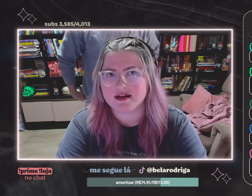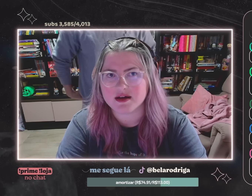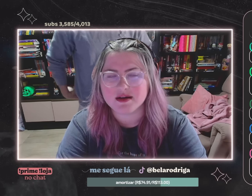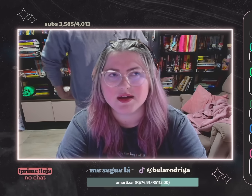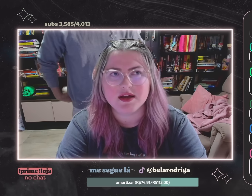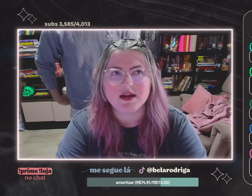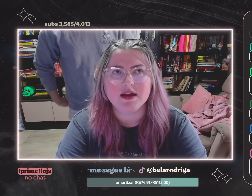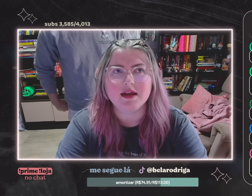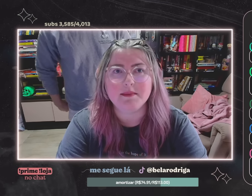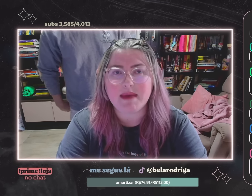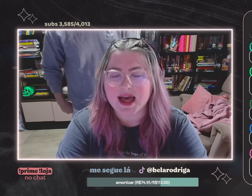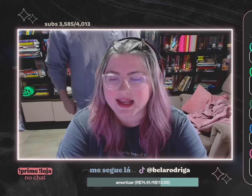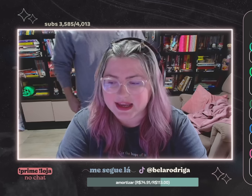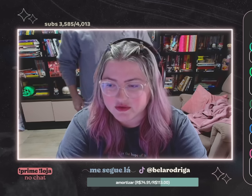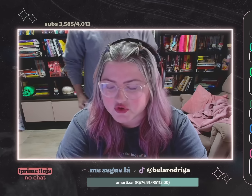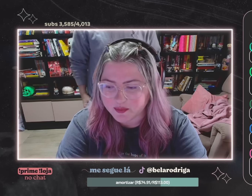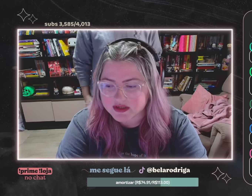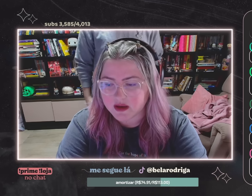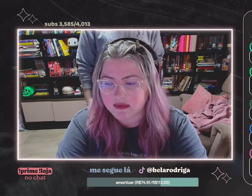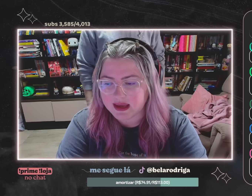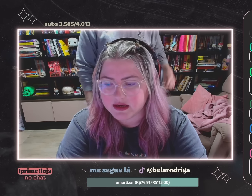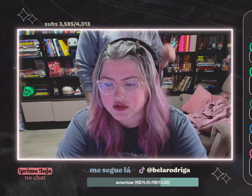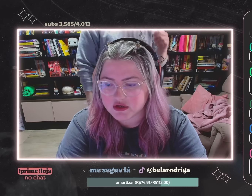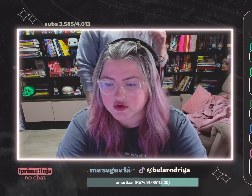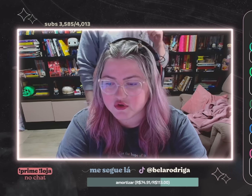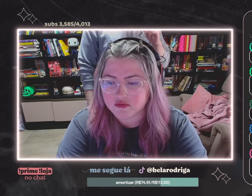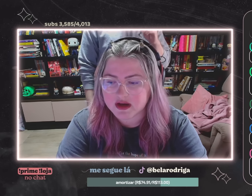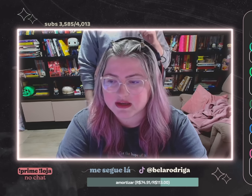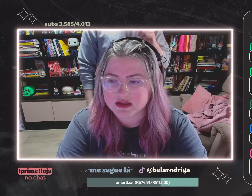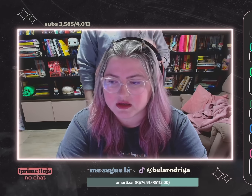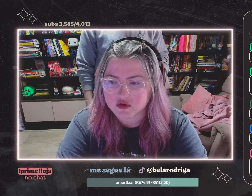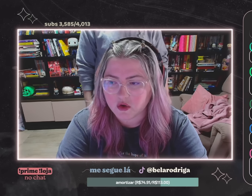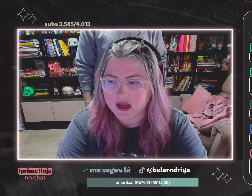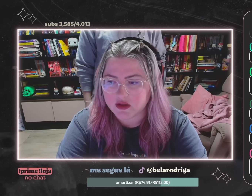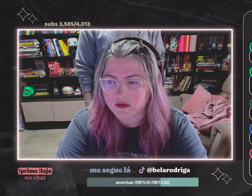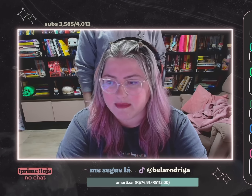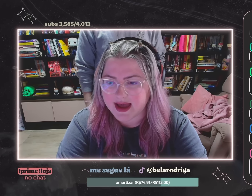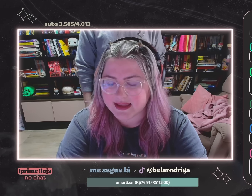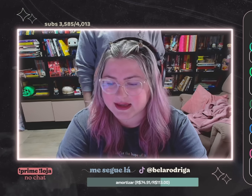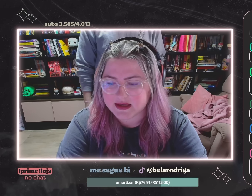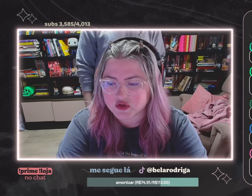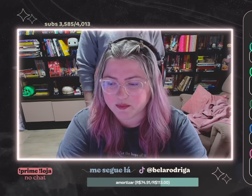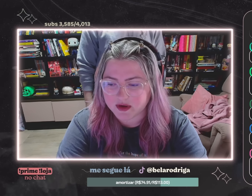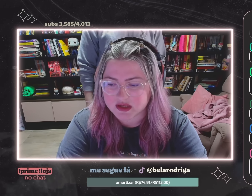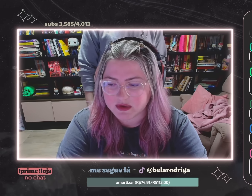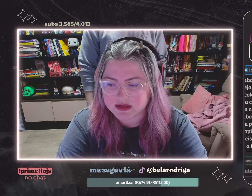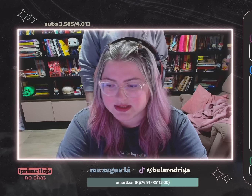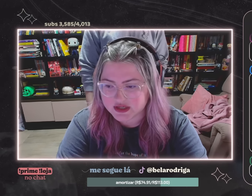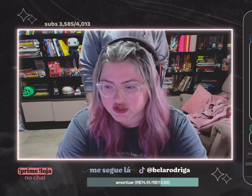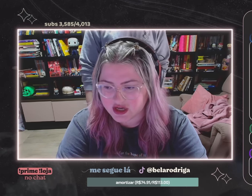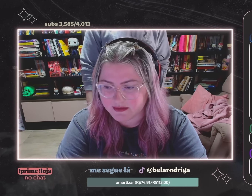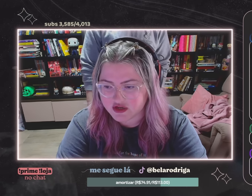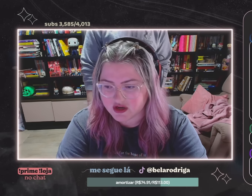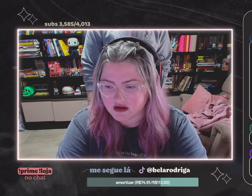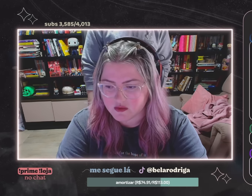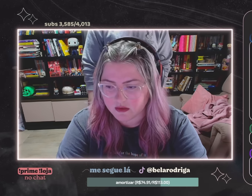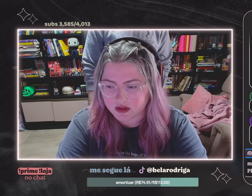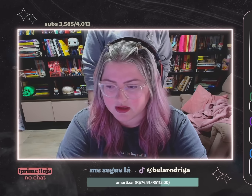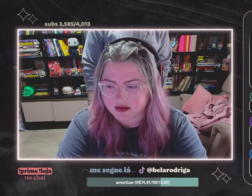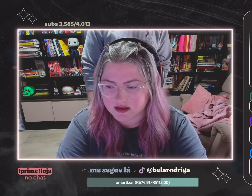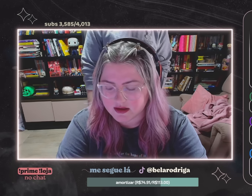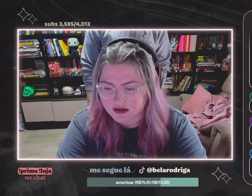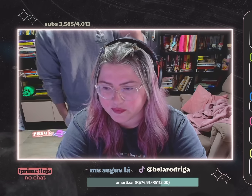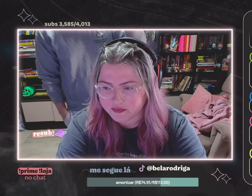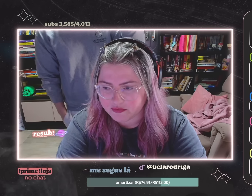Ferreira é marido supostamente de uma escritora renomada que supostamente se chama JK